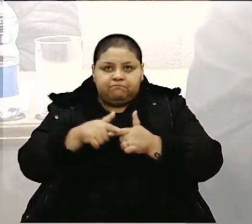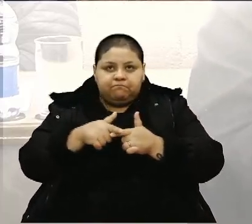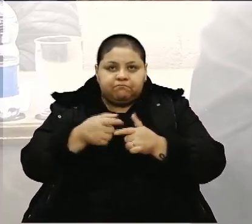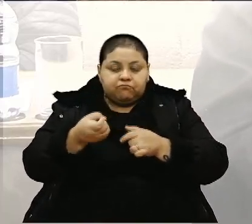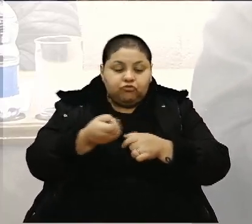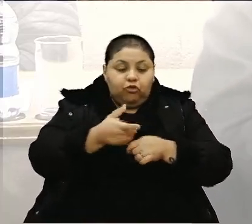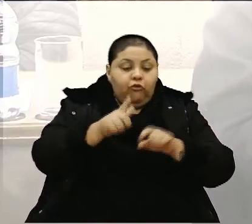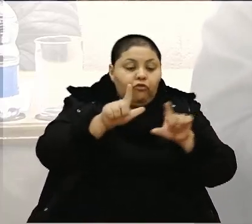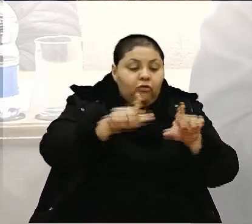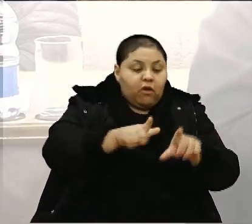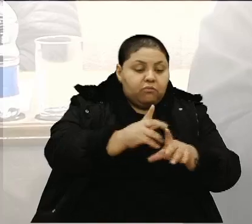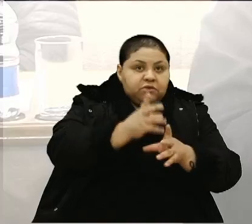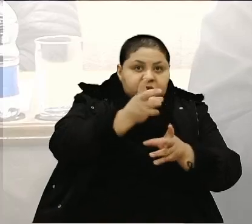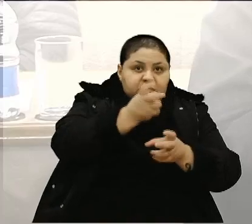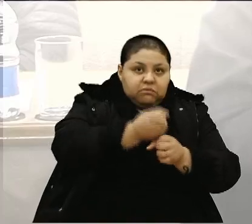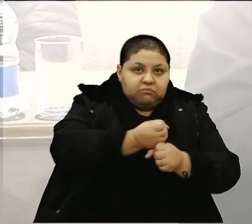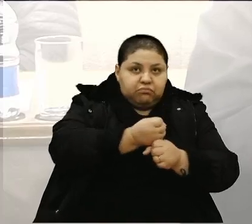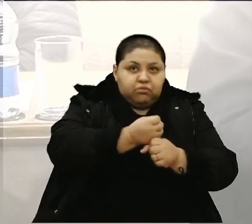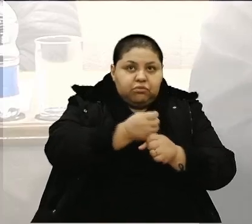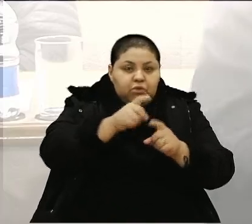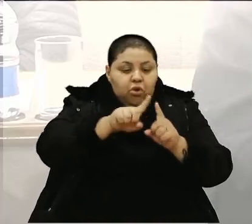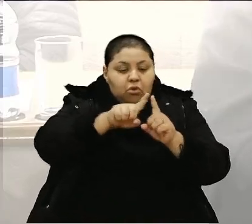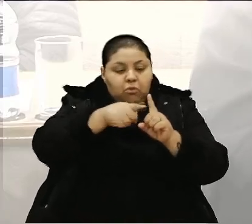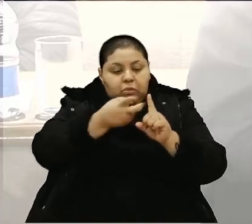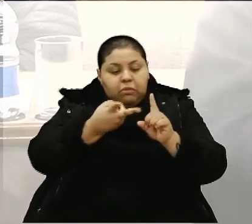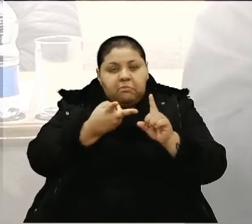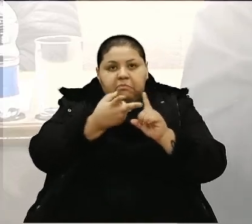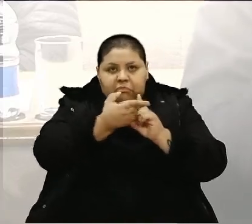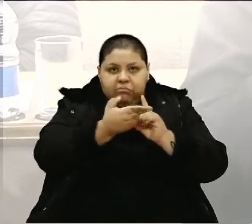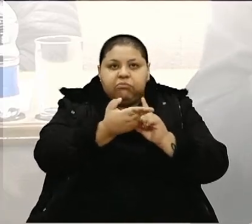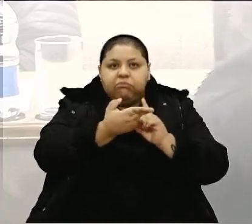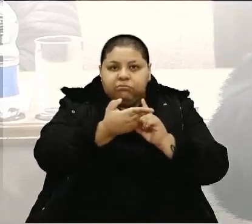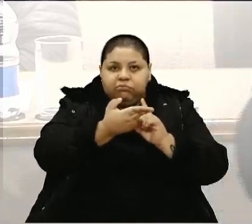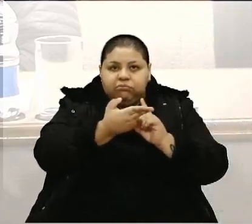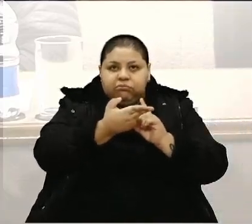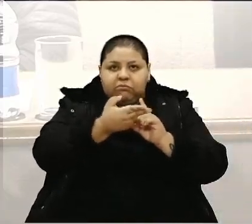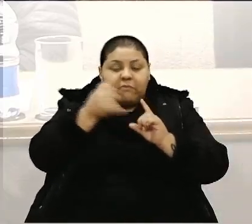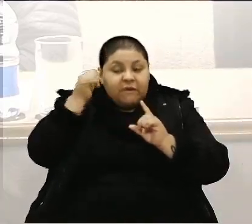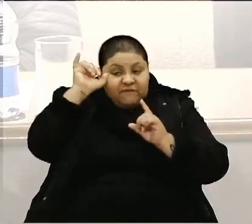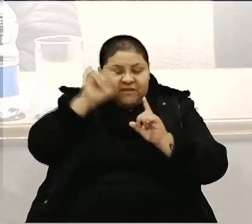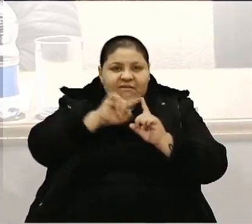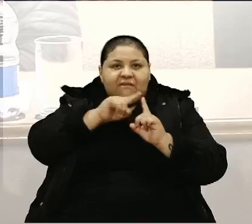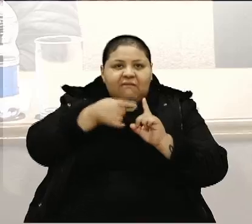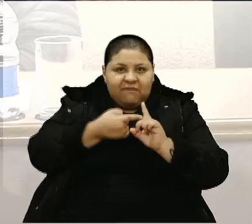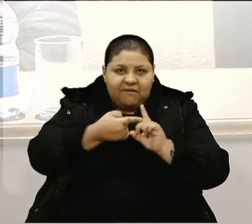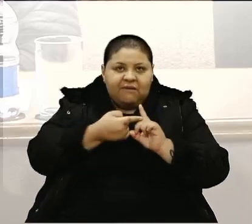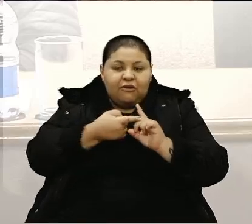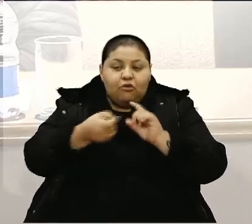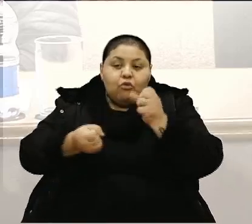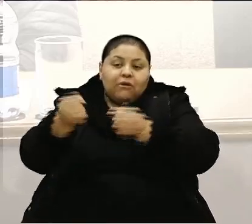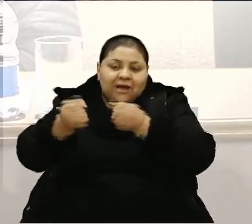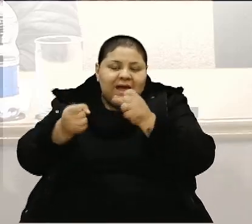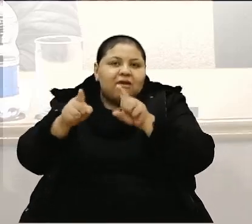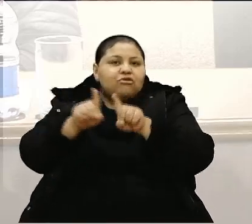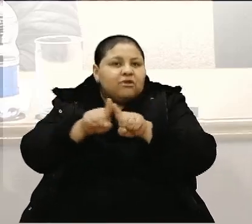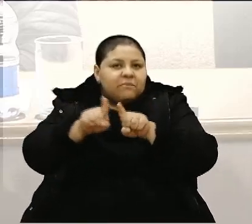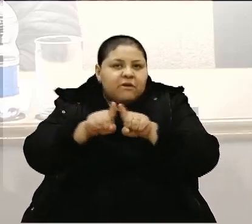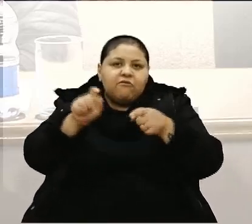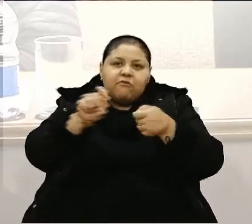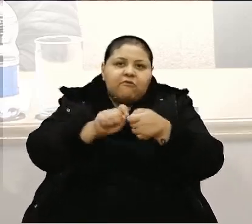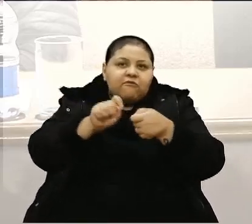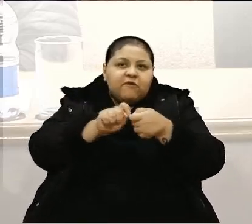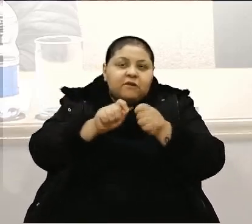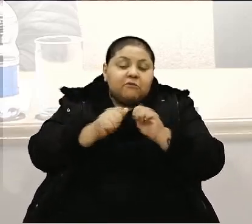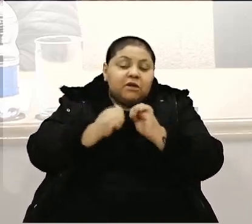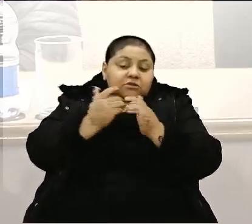novo espaço, castração, convênios com a universidade, castramóvel. Então foi feito